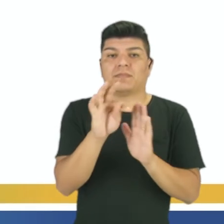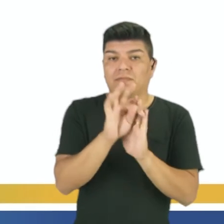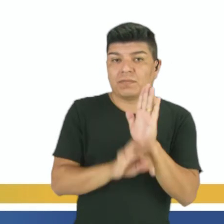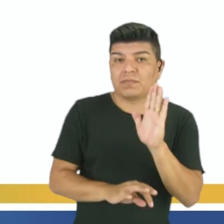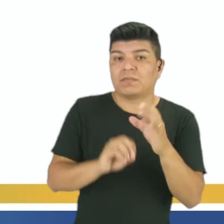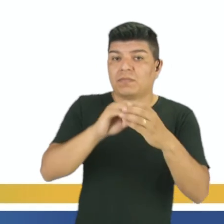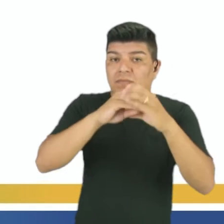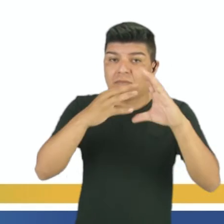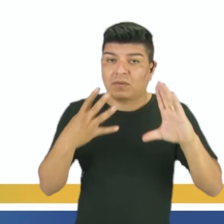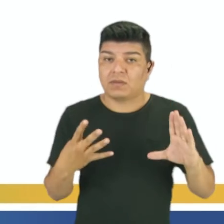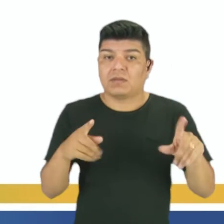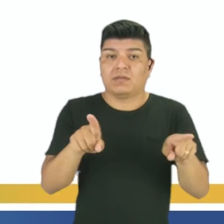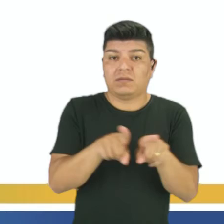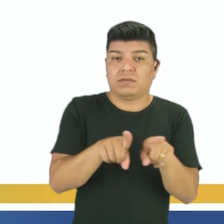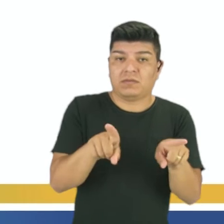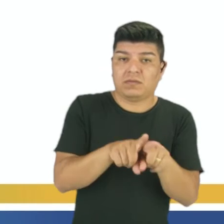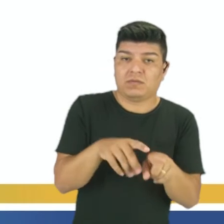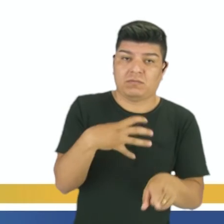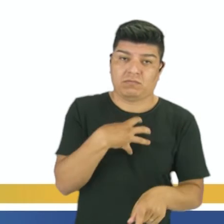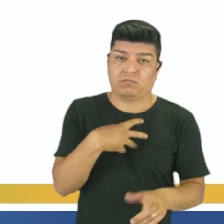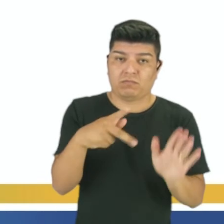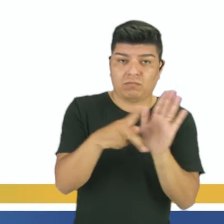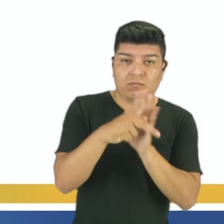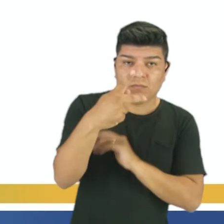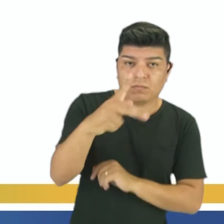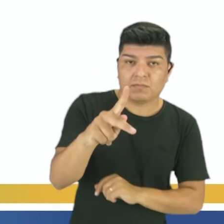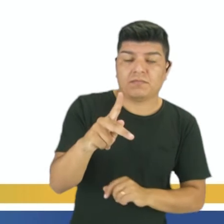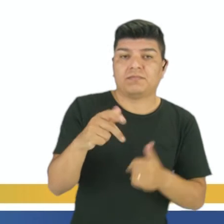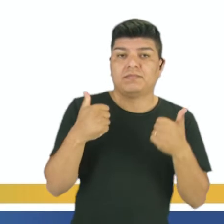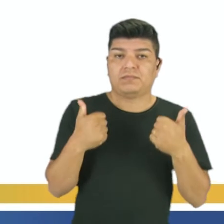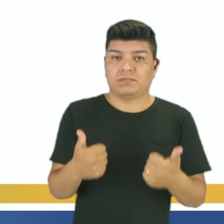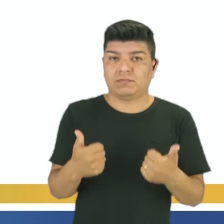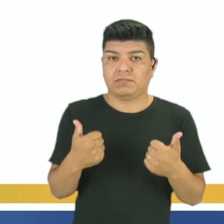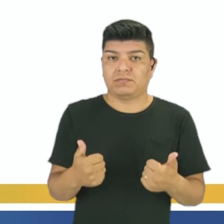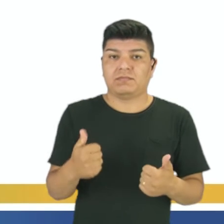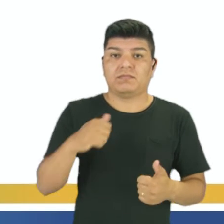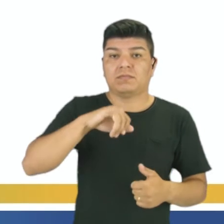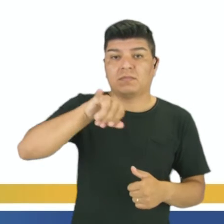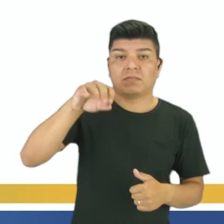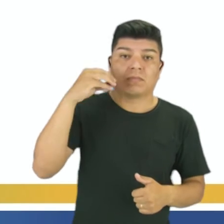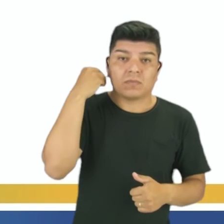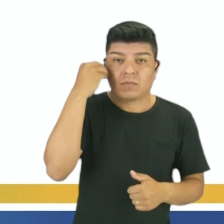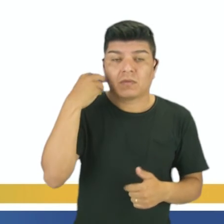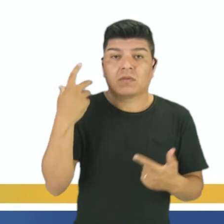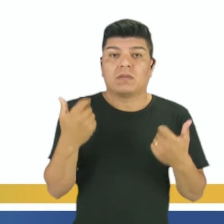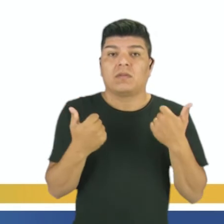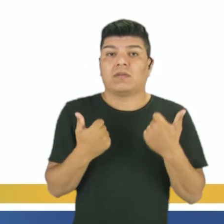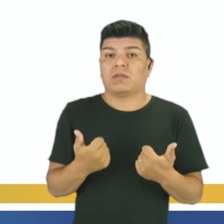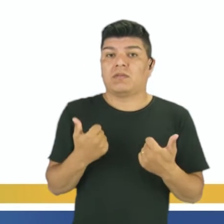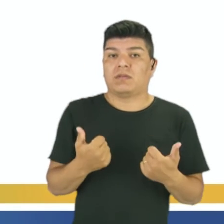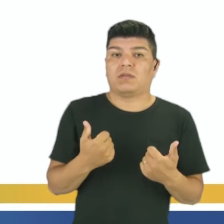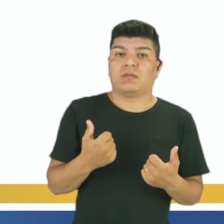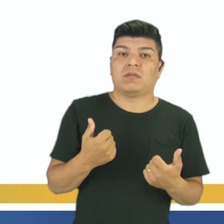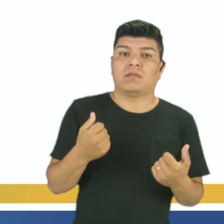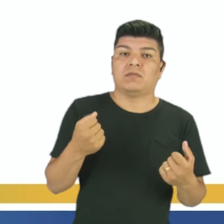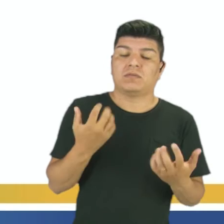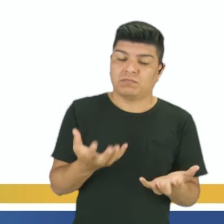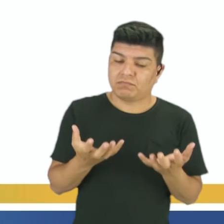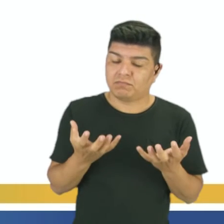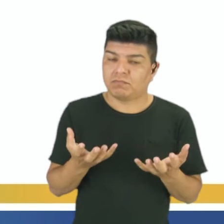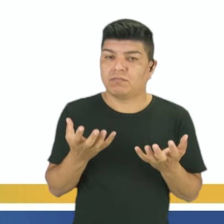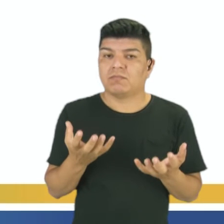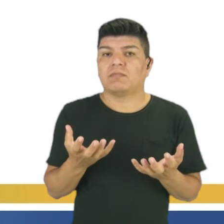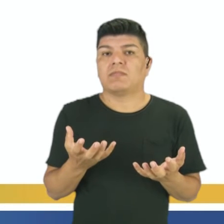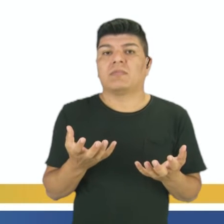de caracterizá-lo colocando seu estilo nele, tá bom? Aproveite momentos em que você esteja predisposto a